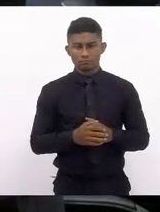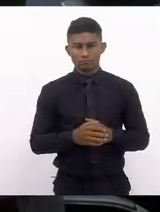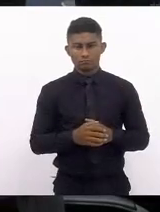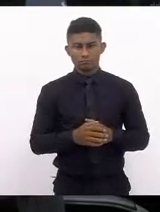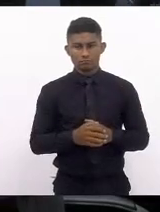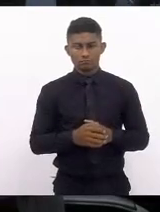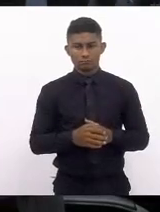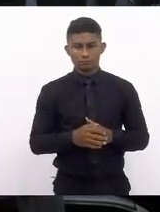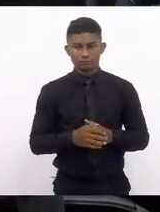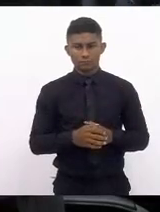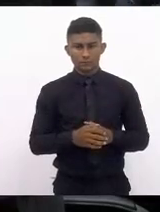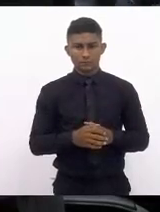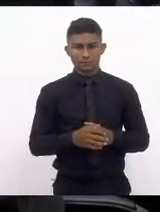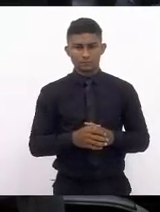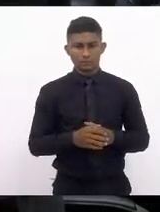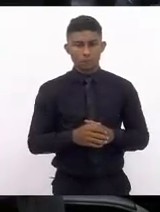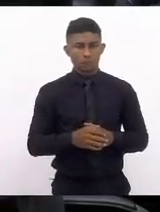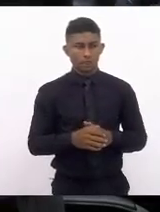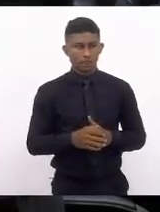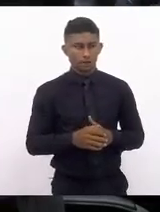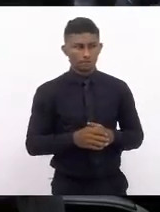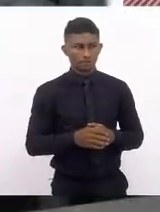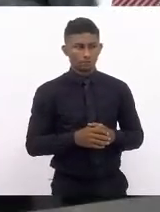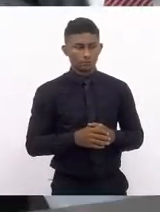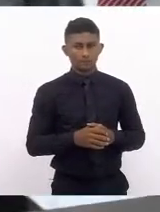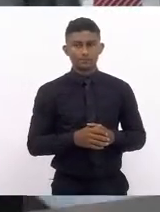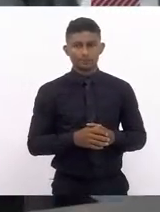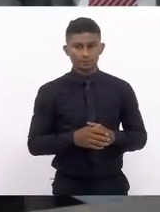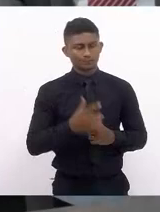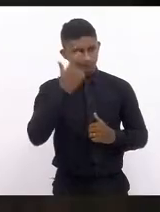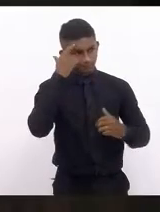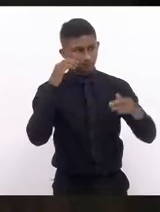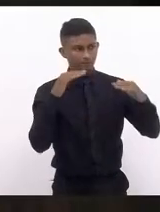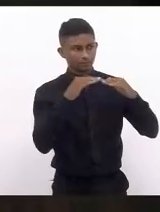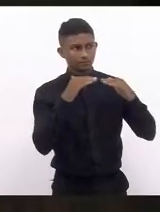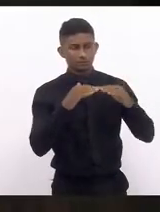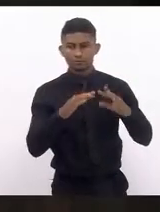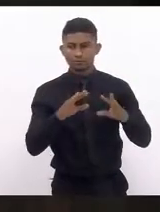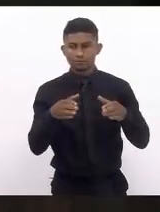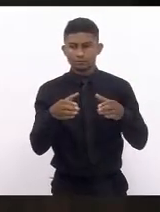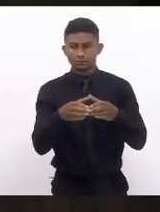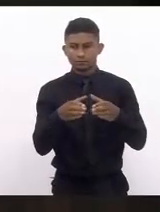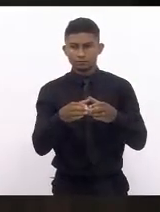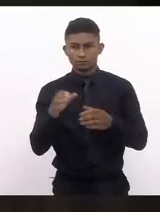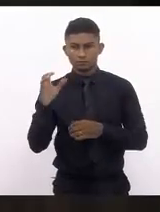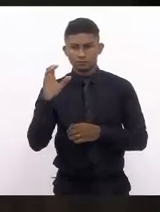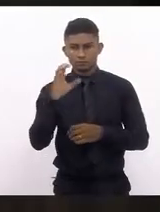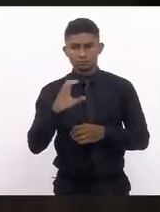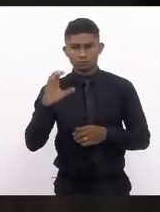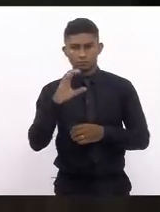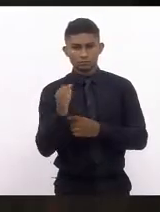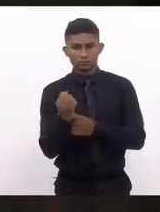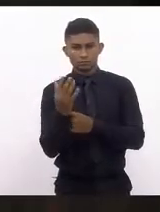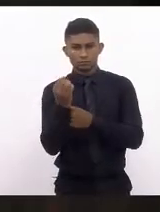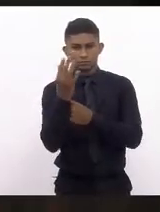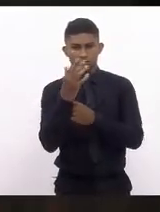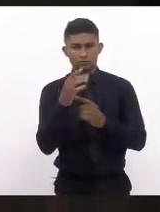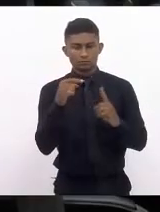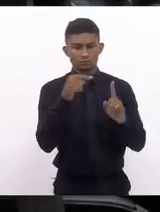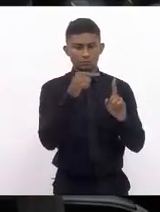E aí é favorável para ele começou a descer essa gordinha Deputado waldeck Carneiro